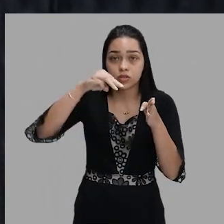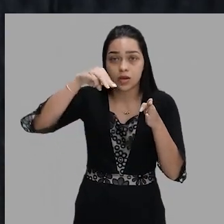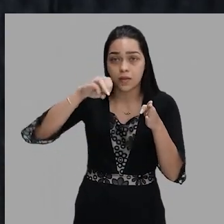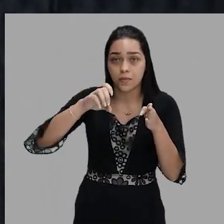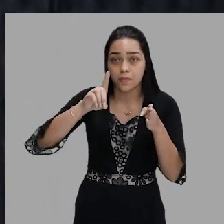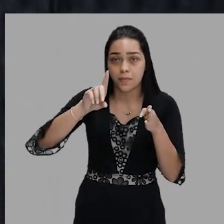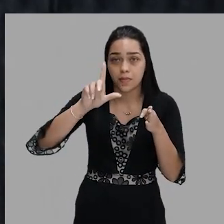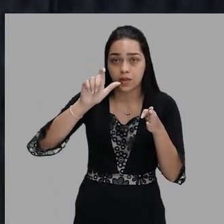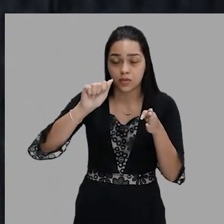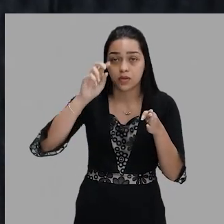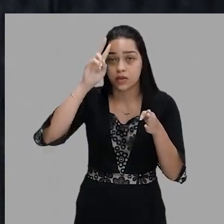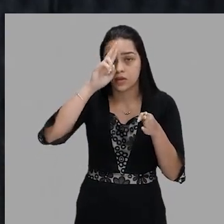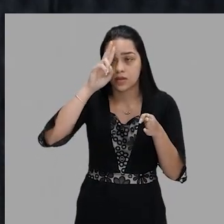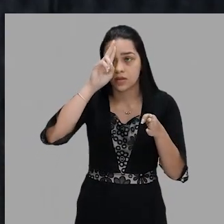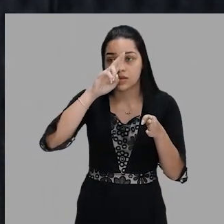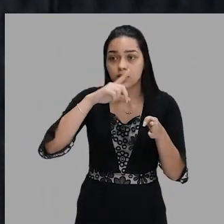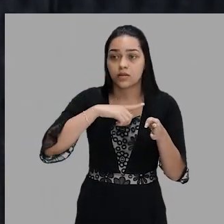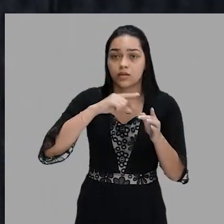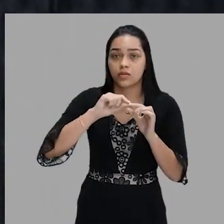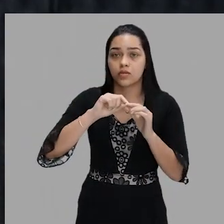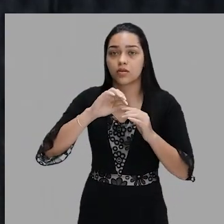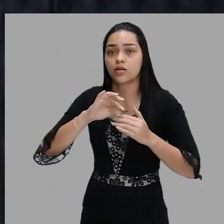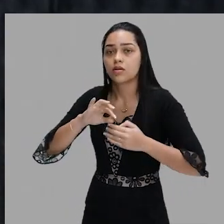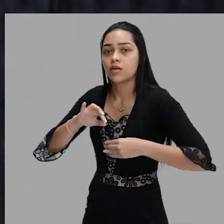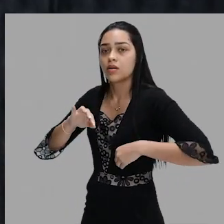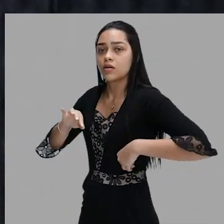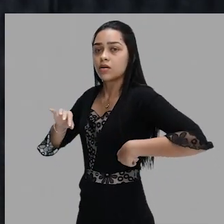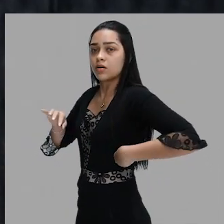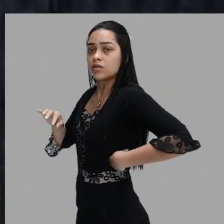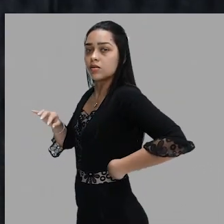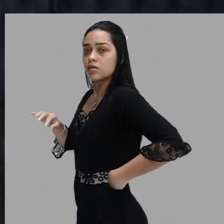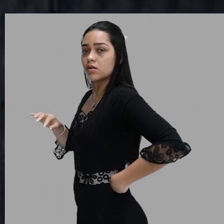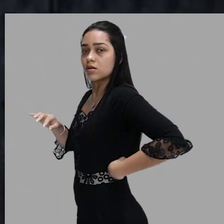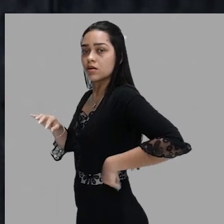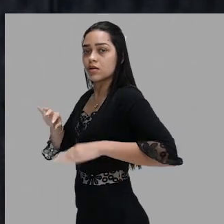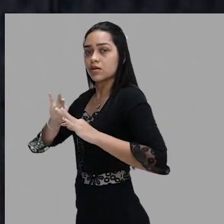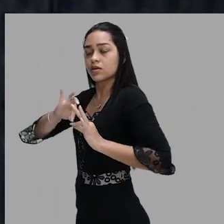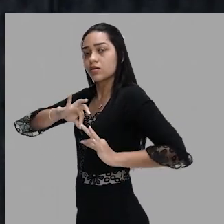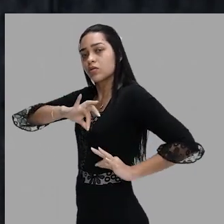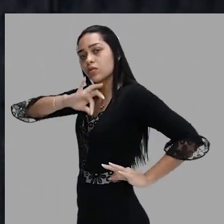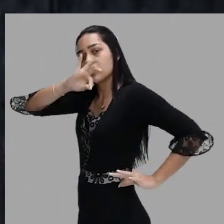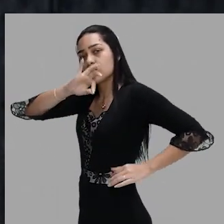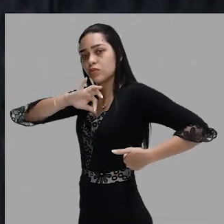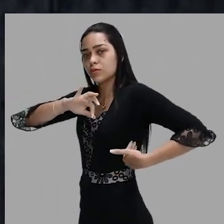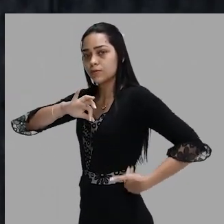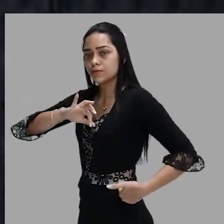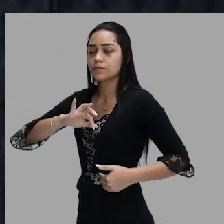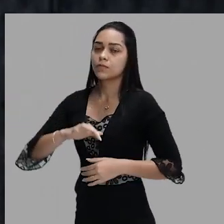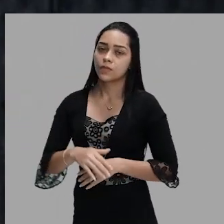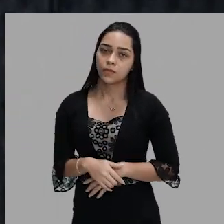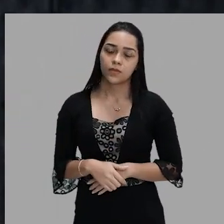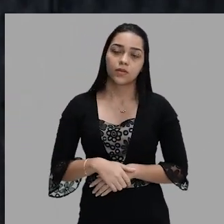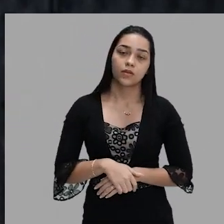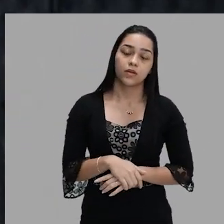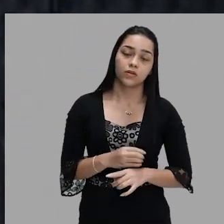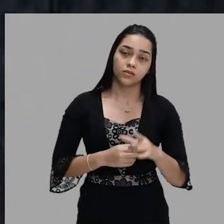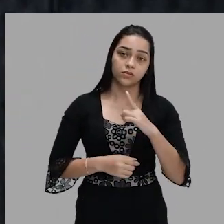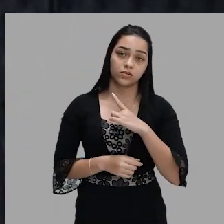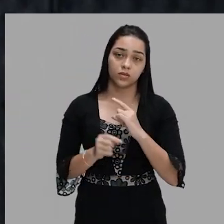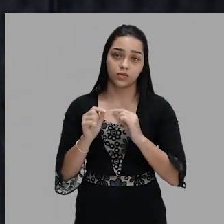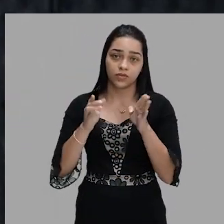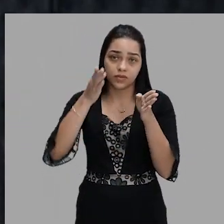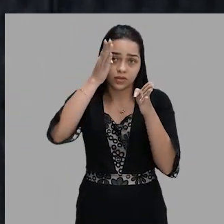espinhal. Lembrando que a medula espinhal ela fica lá no meio da nossa coluna vertebral, certo? Então, ali a medula espinhal